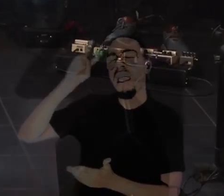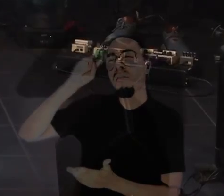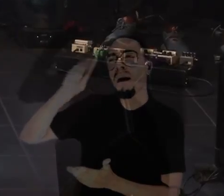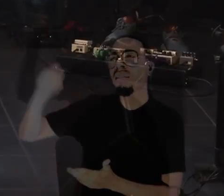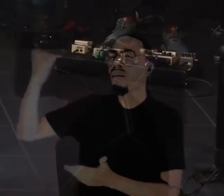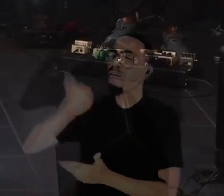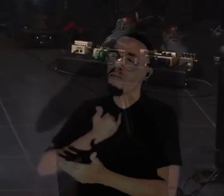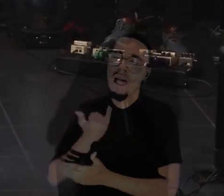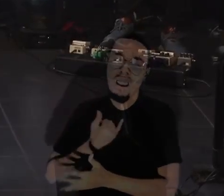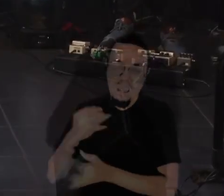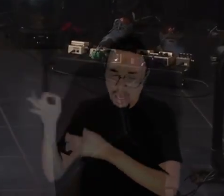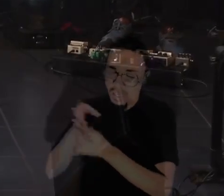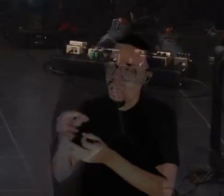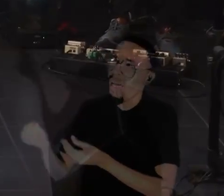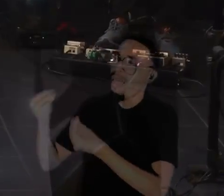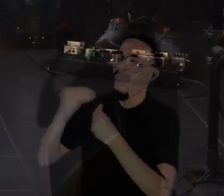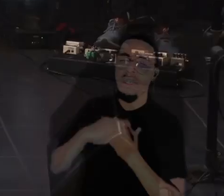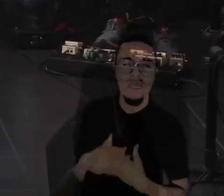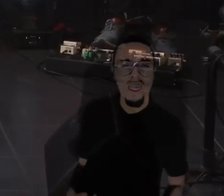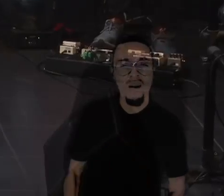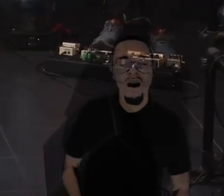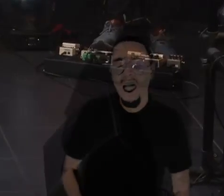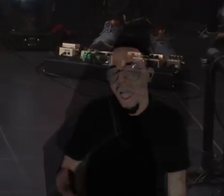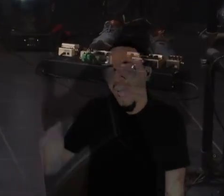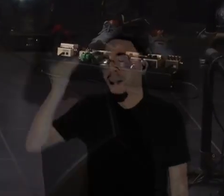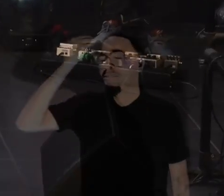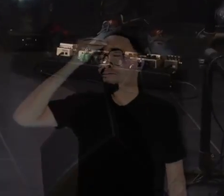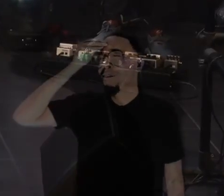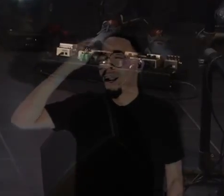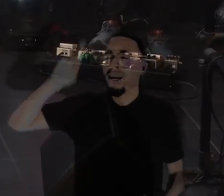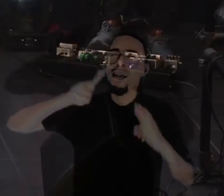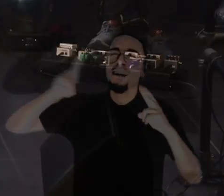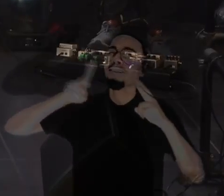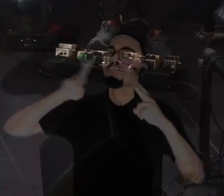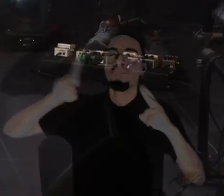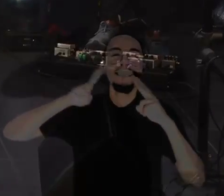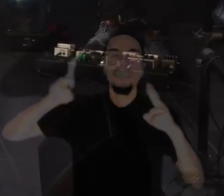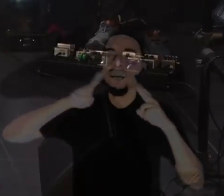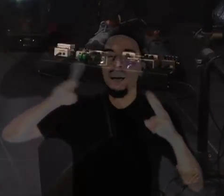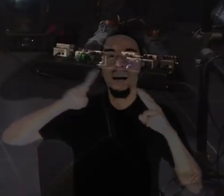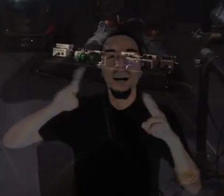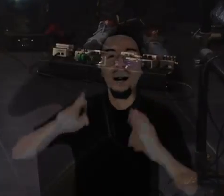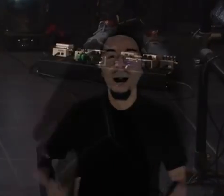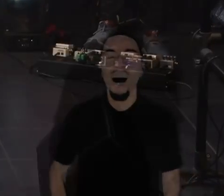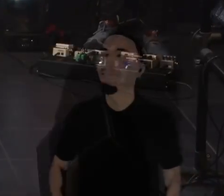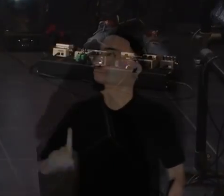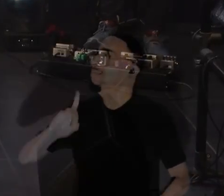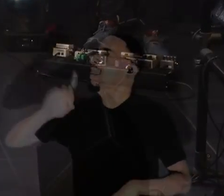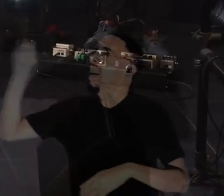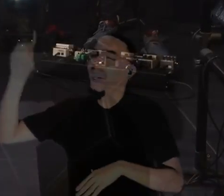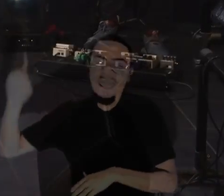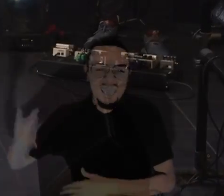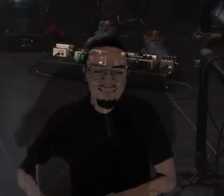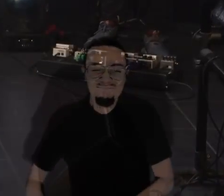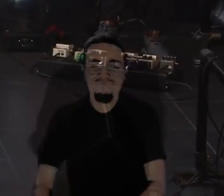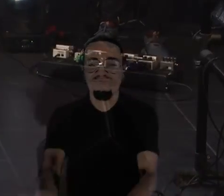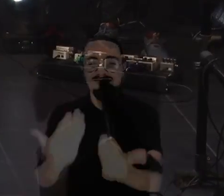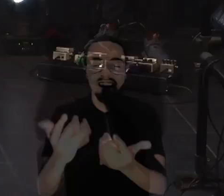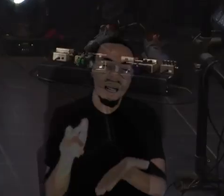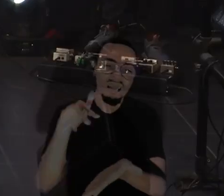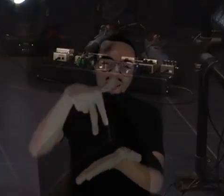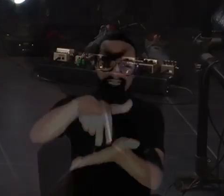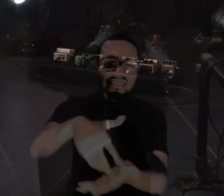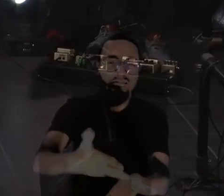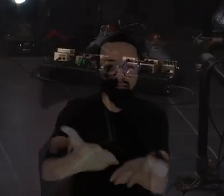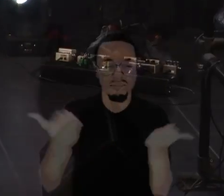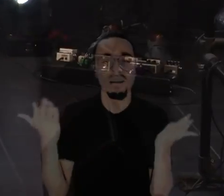todas as trajetórias. Traga a memória o que te dá esperança. Oh meu Deus do céu, Deus está levantando pessoas da sepultura aqui nesse